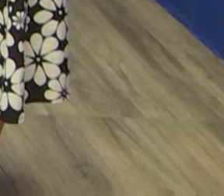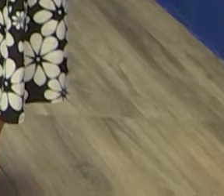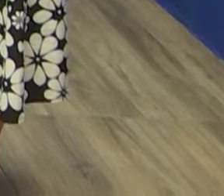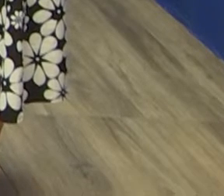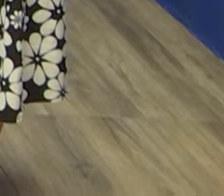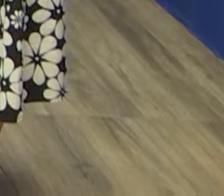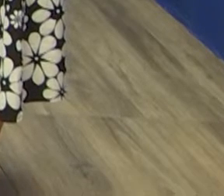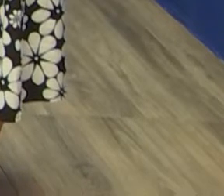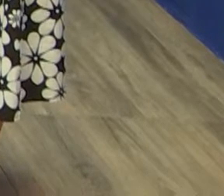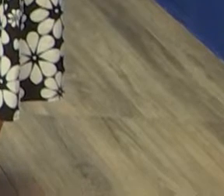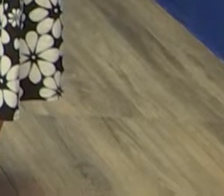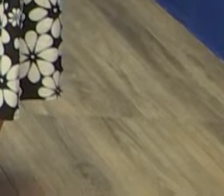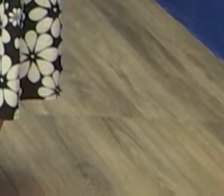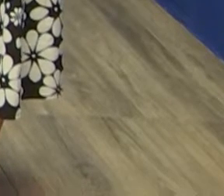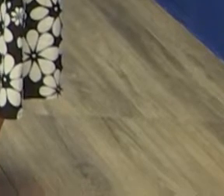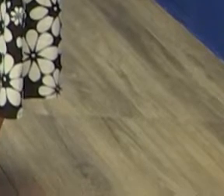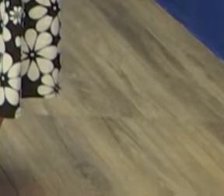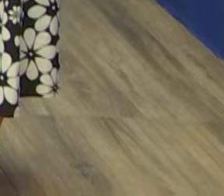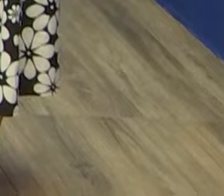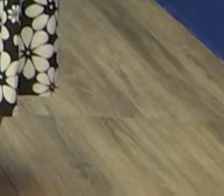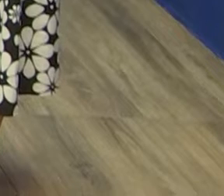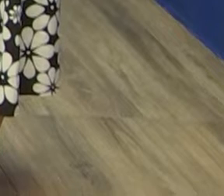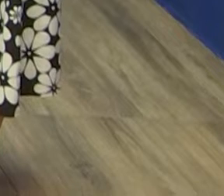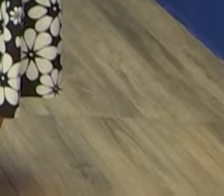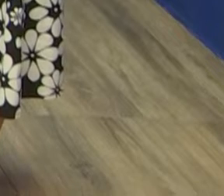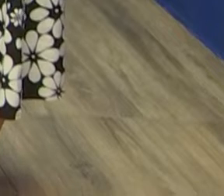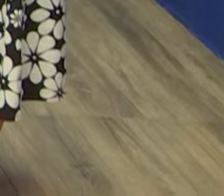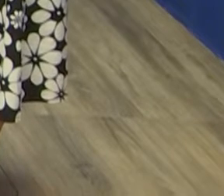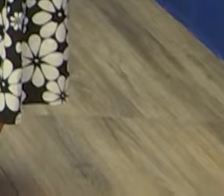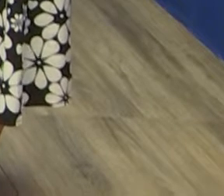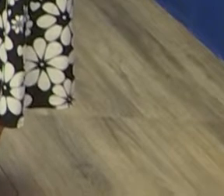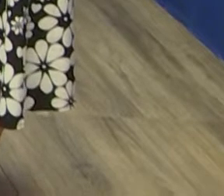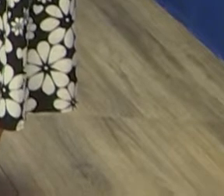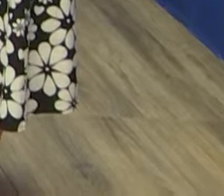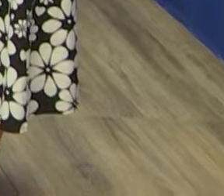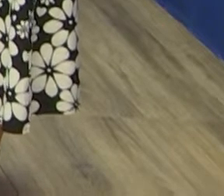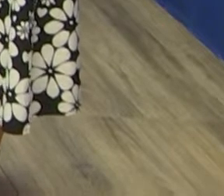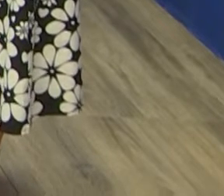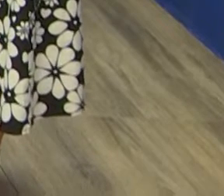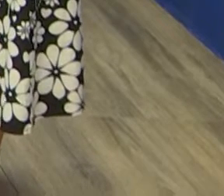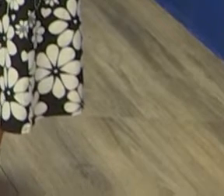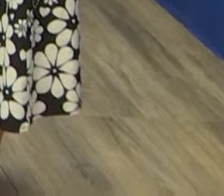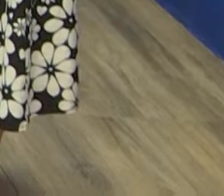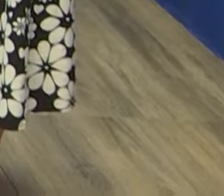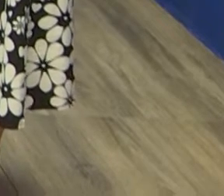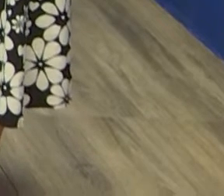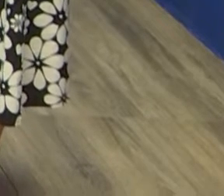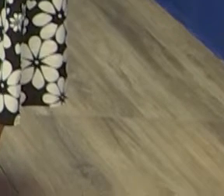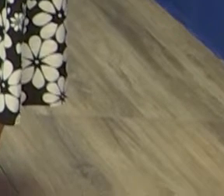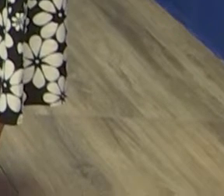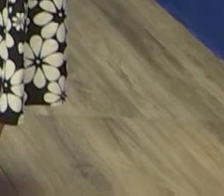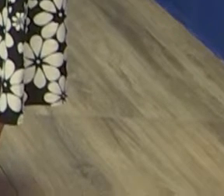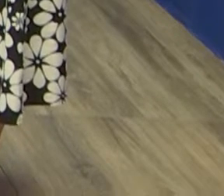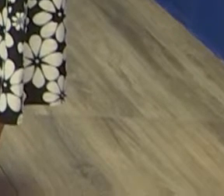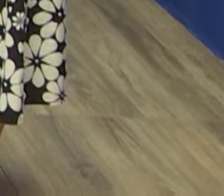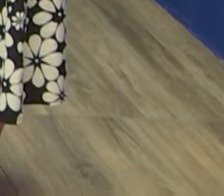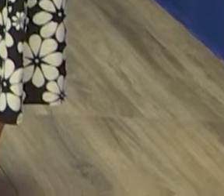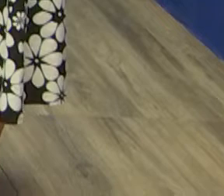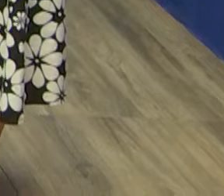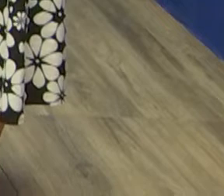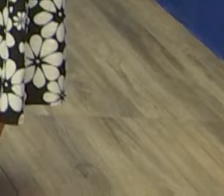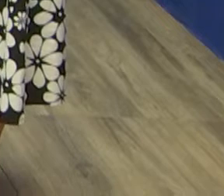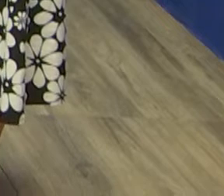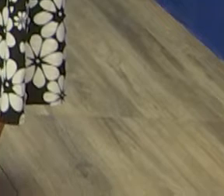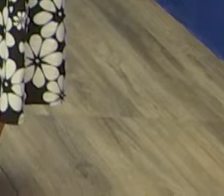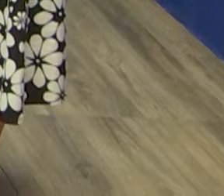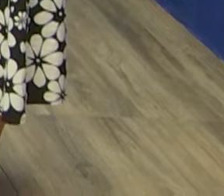ao vivo a partir das 2 da tarde. Mirna Abreu, muito obrigado pelas notícias da Metrópole de Campinas, do Legislativo. Volta amanhã com